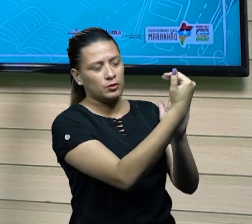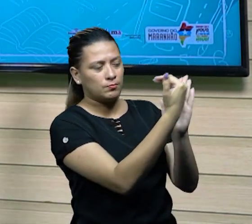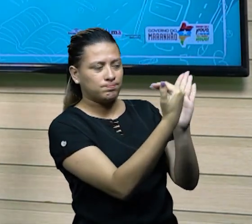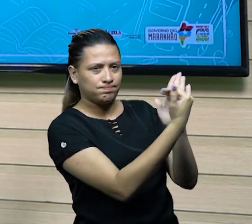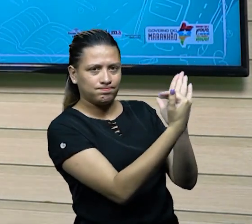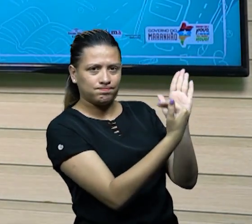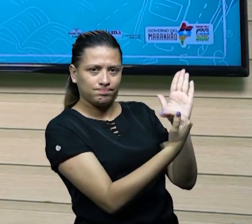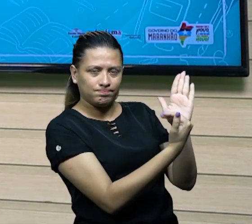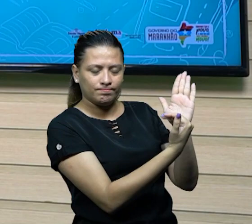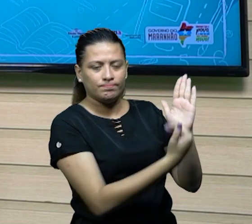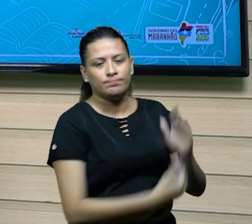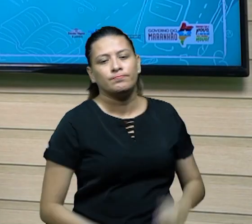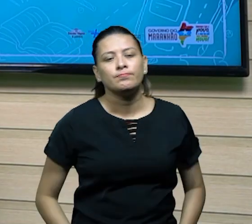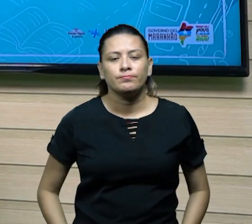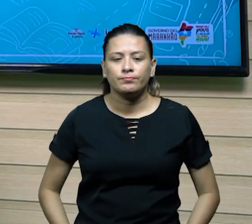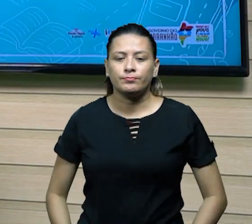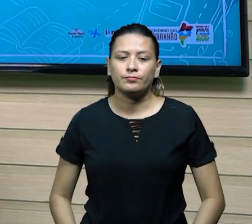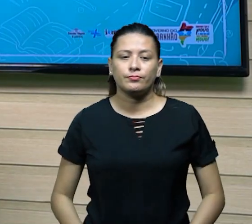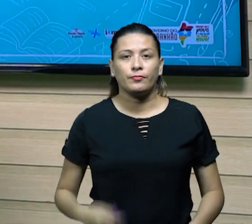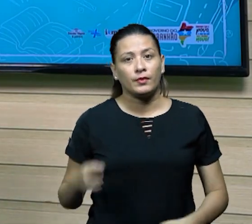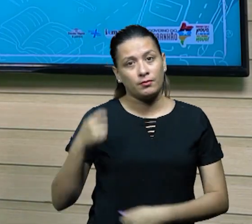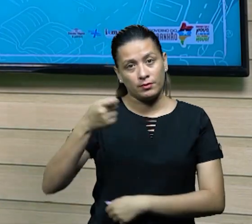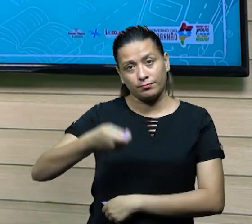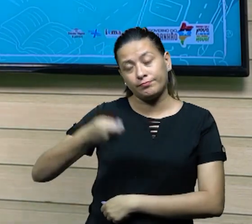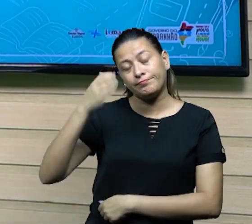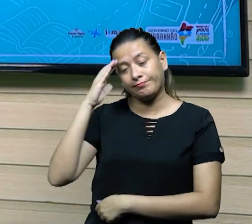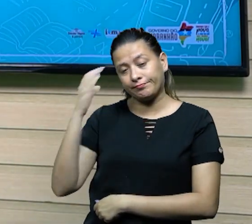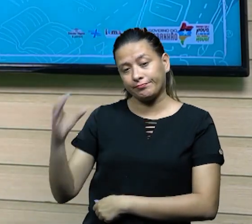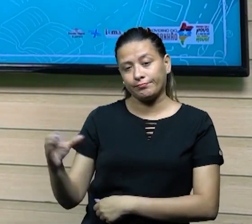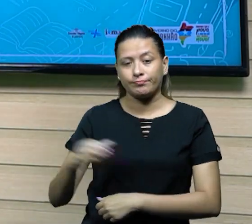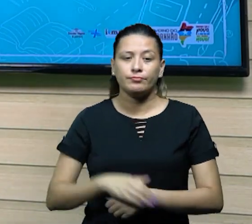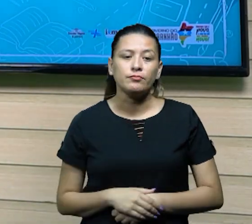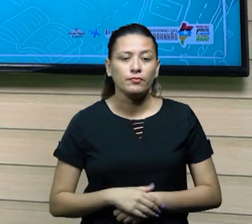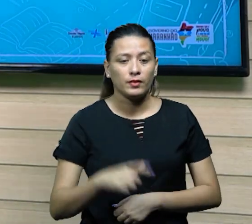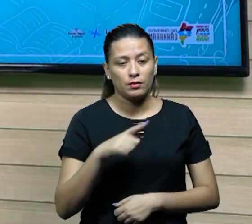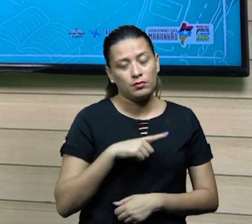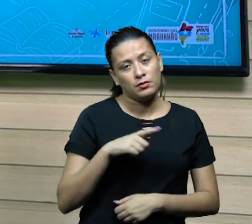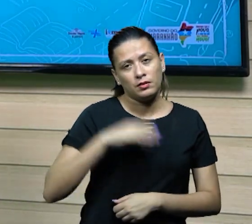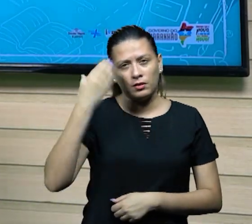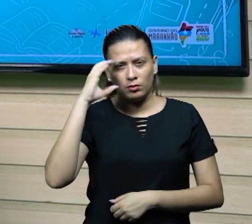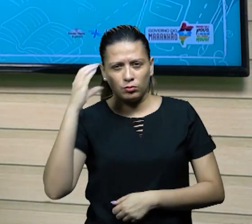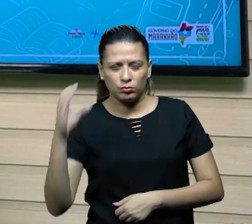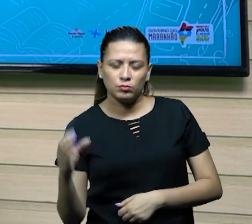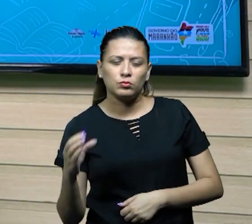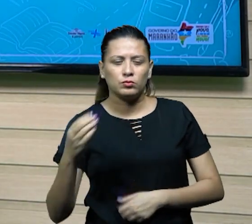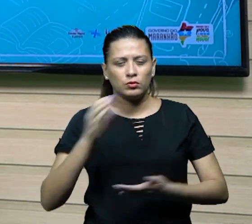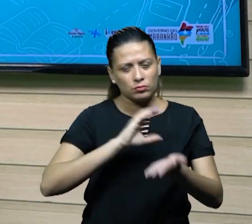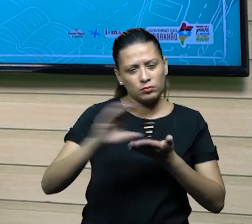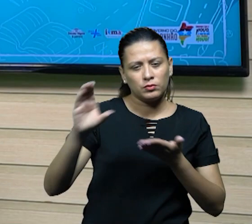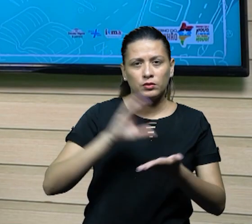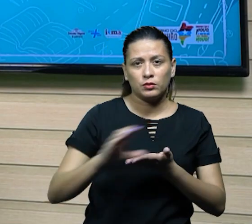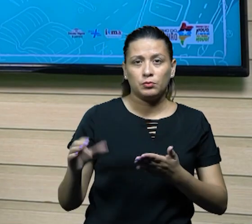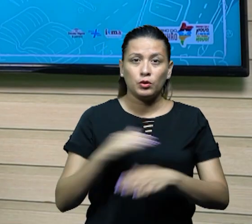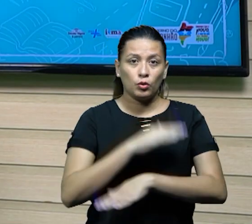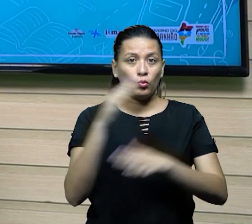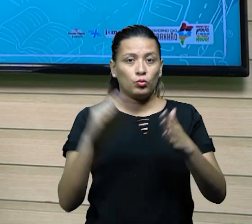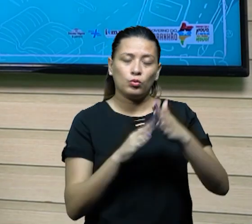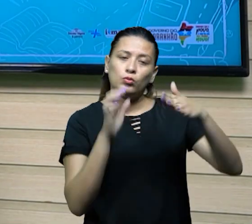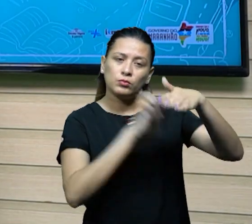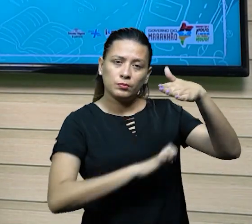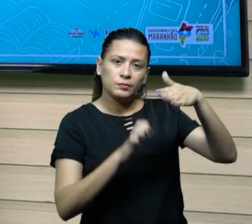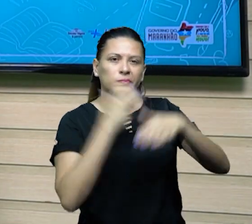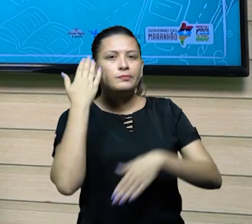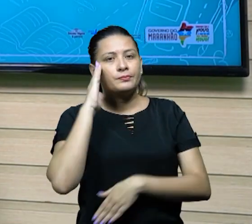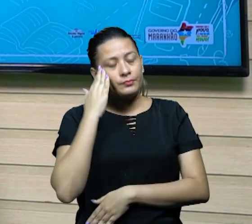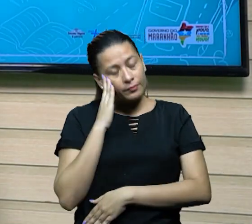cima para baixo. É o dono, é o ocupante, os ocupantes, né, que às vezes é mais do nível estratégico, que vão impor normalmente